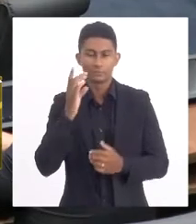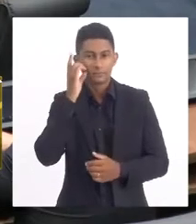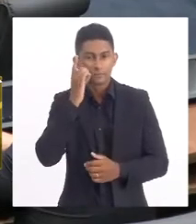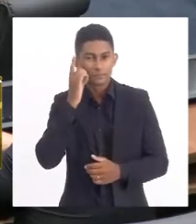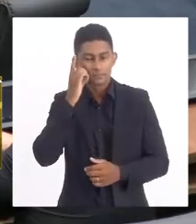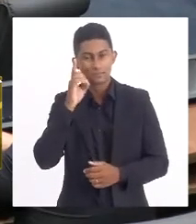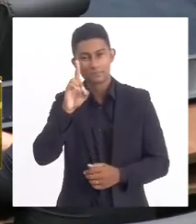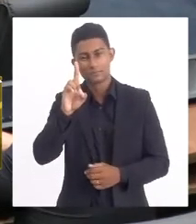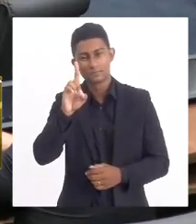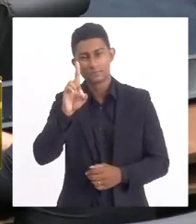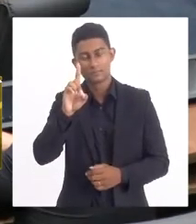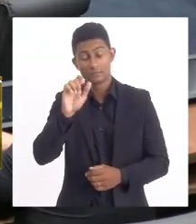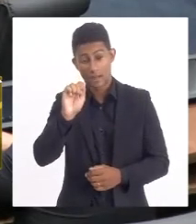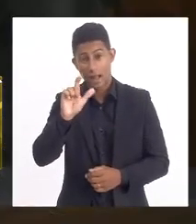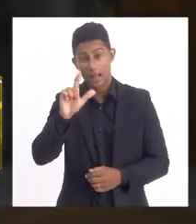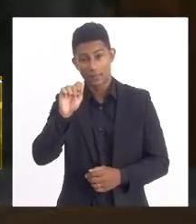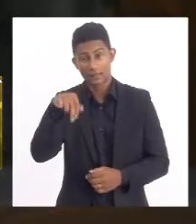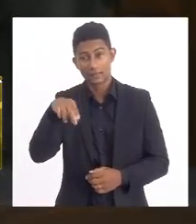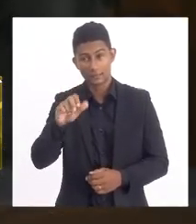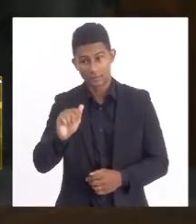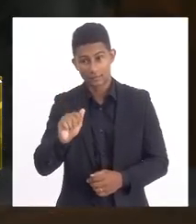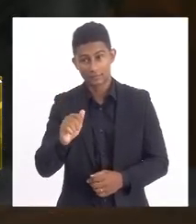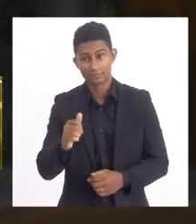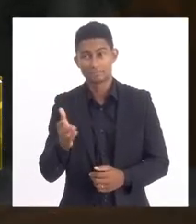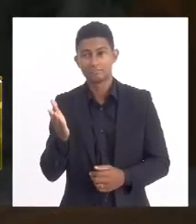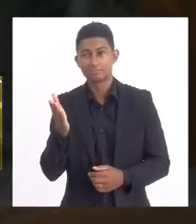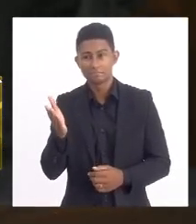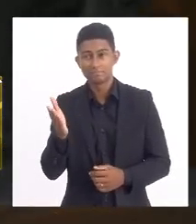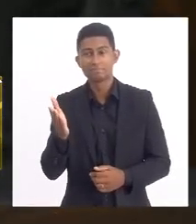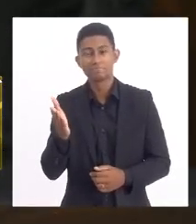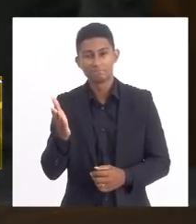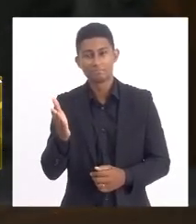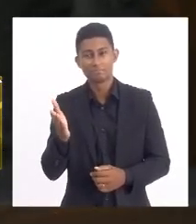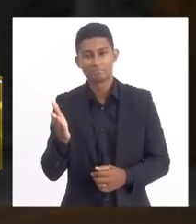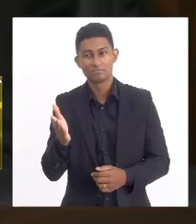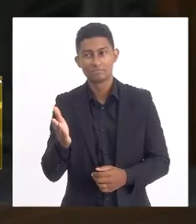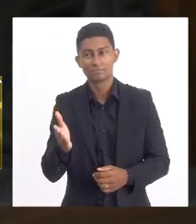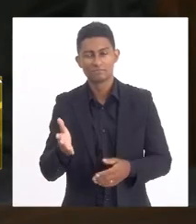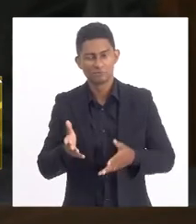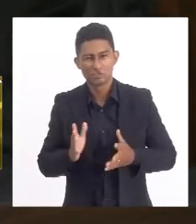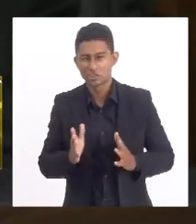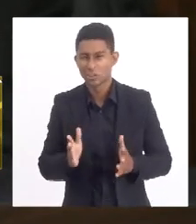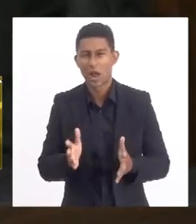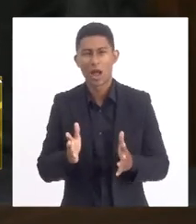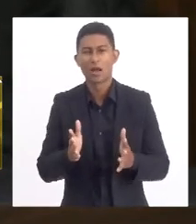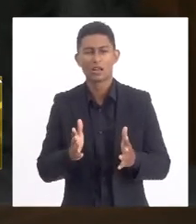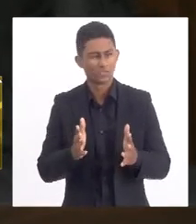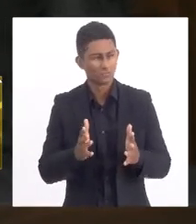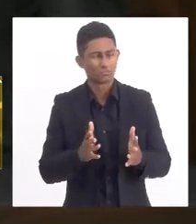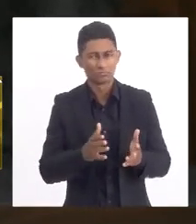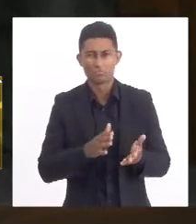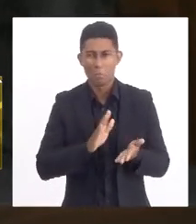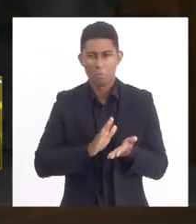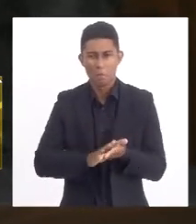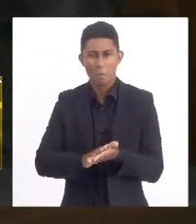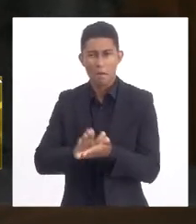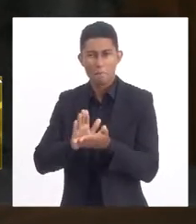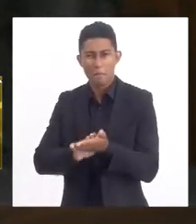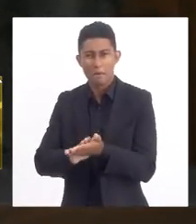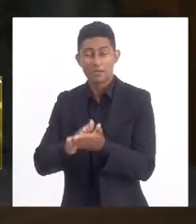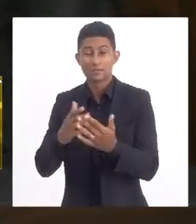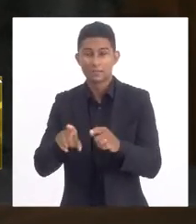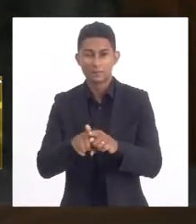Alana Passos e por todos os elogios que já foram feitos aqui é o mês de outro